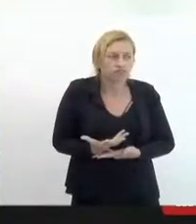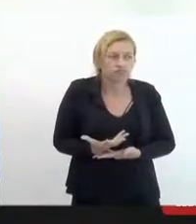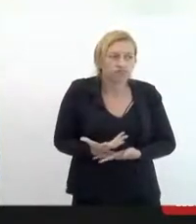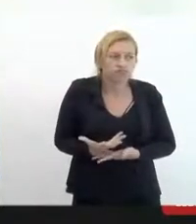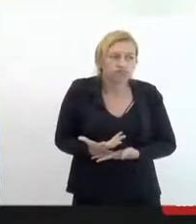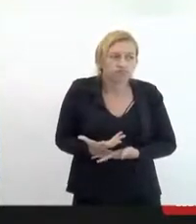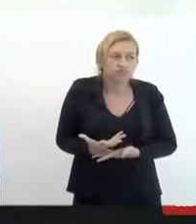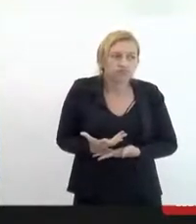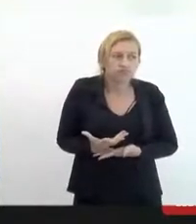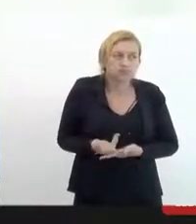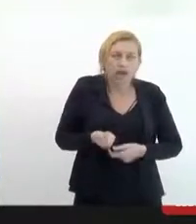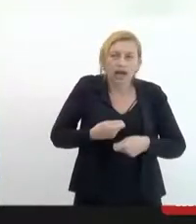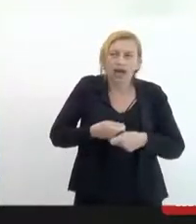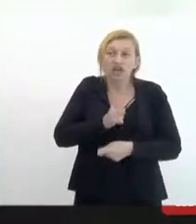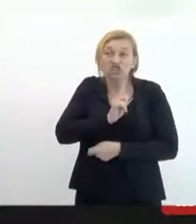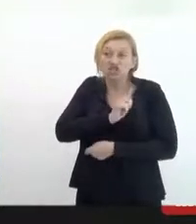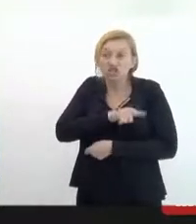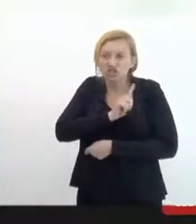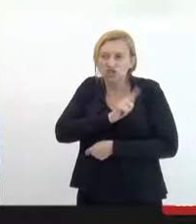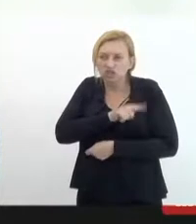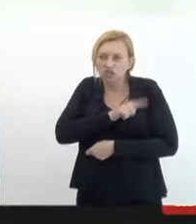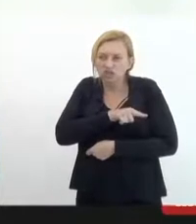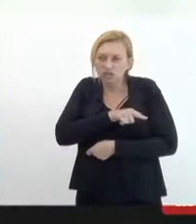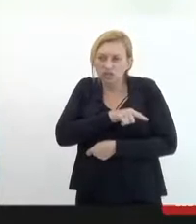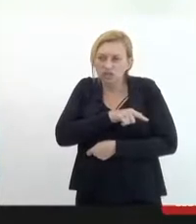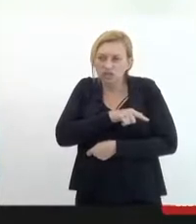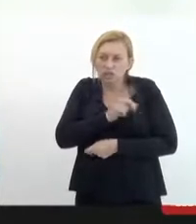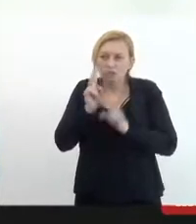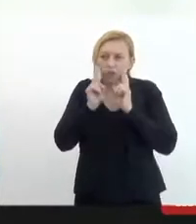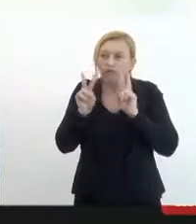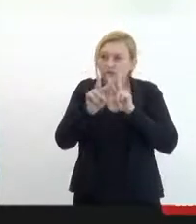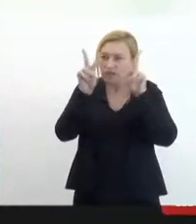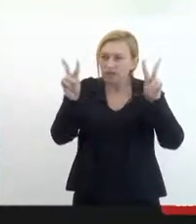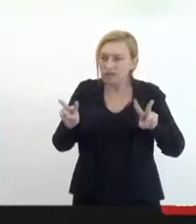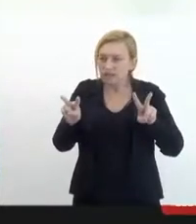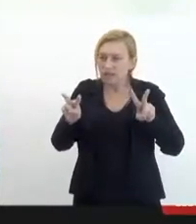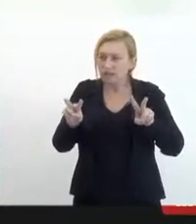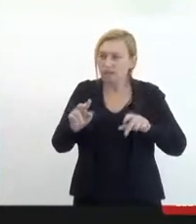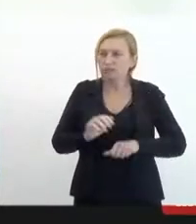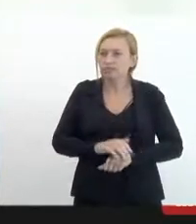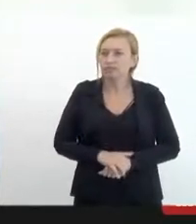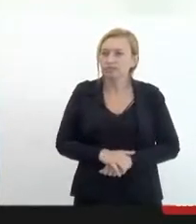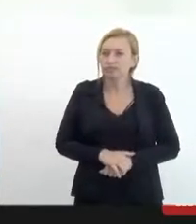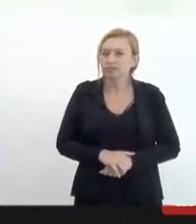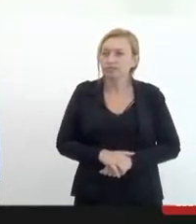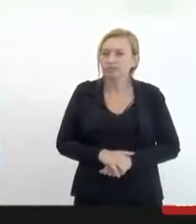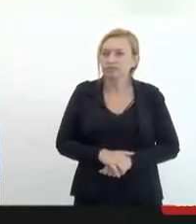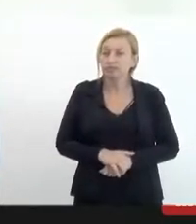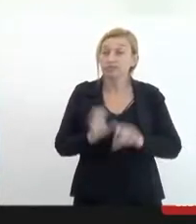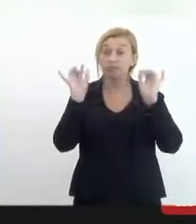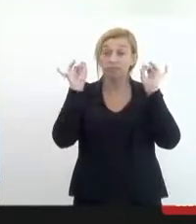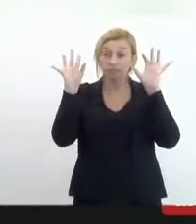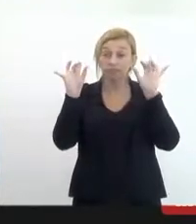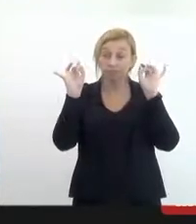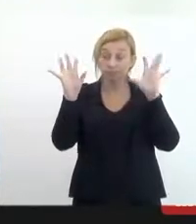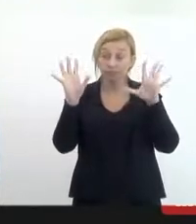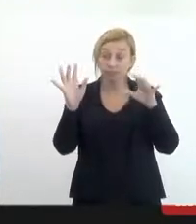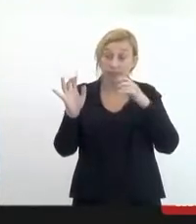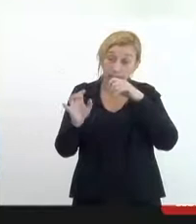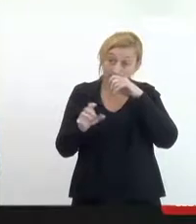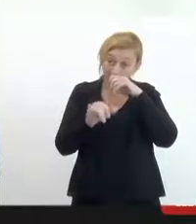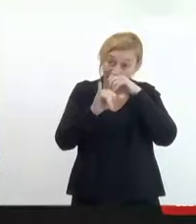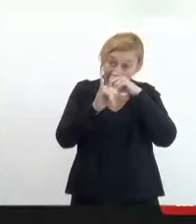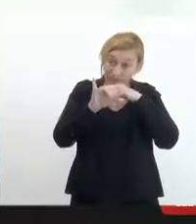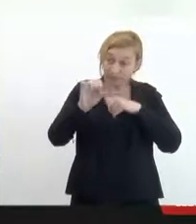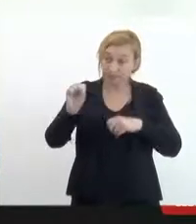uma gestão, do seu ponto de vista, das participações especiais e do